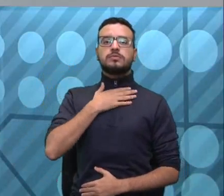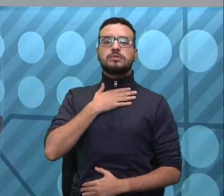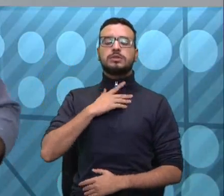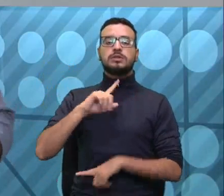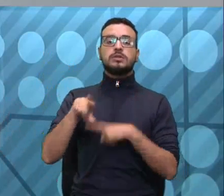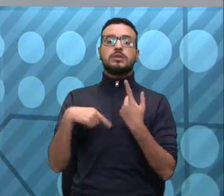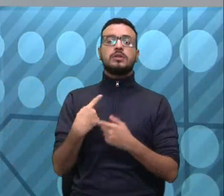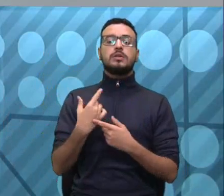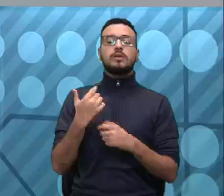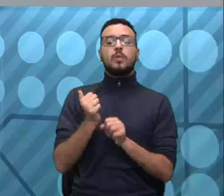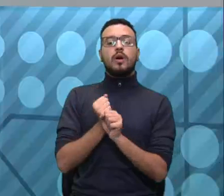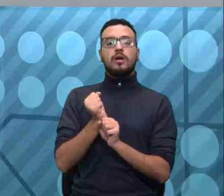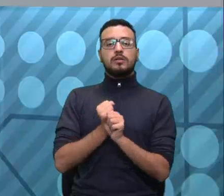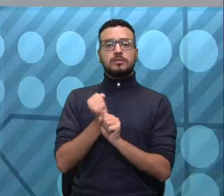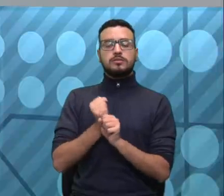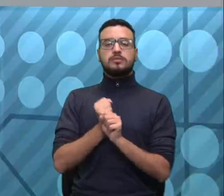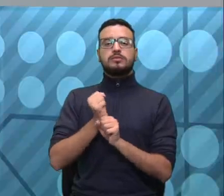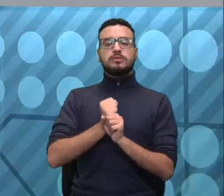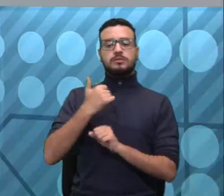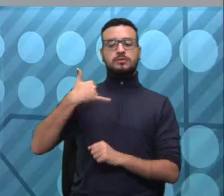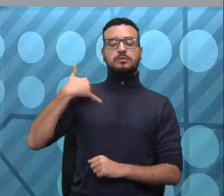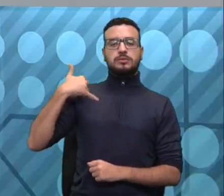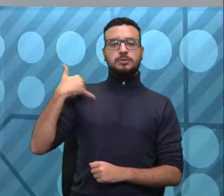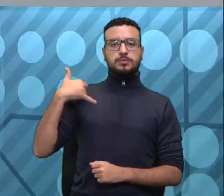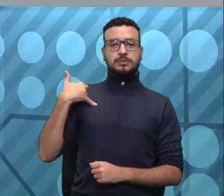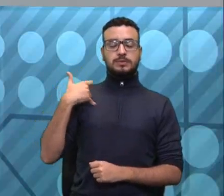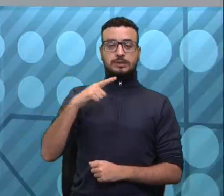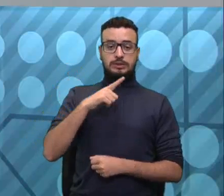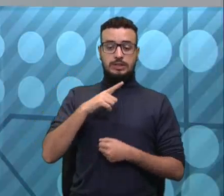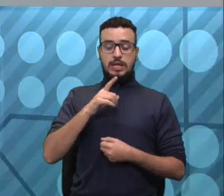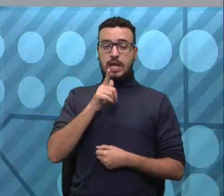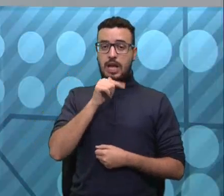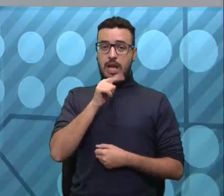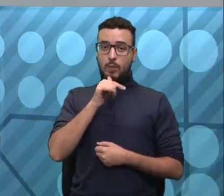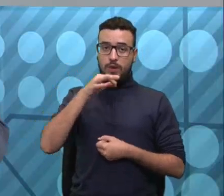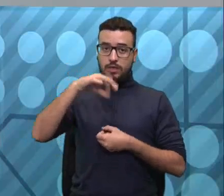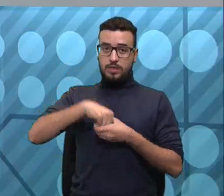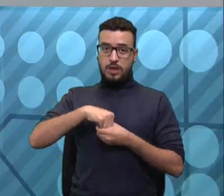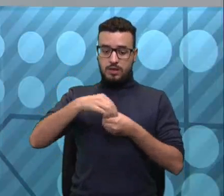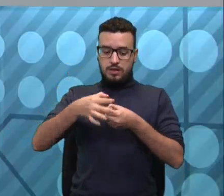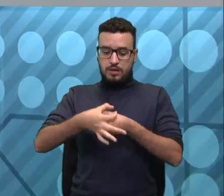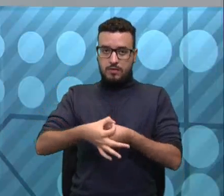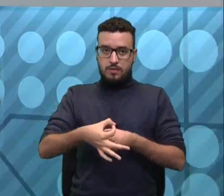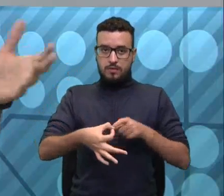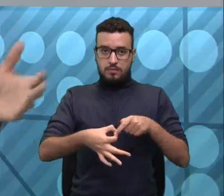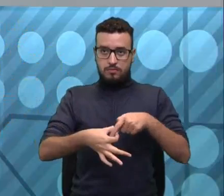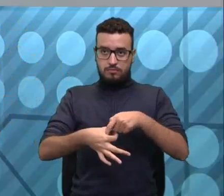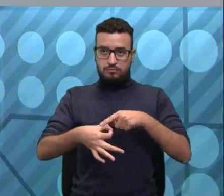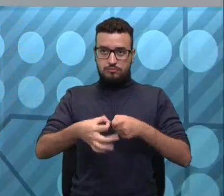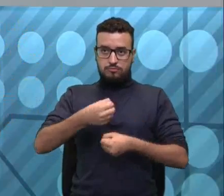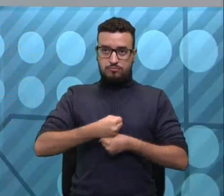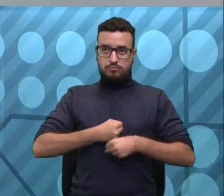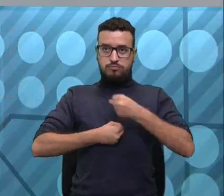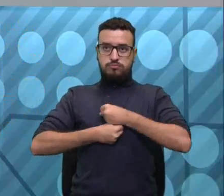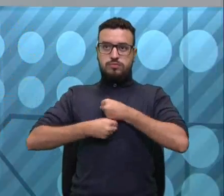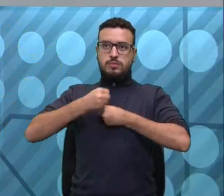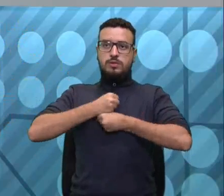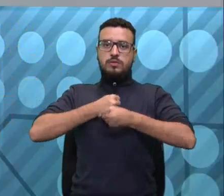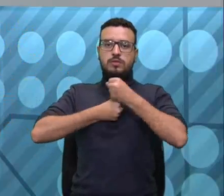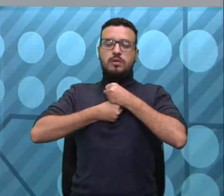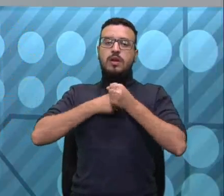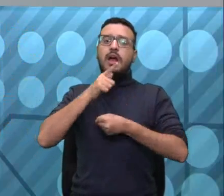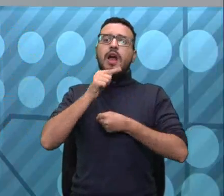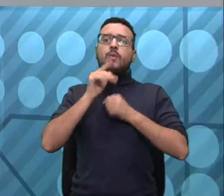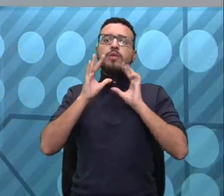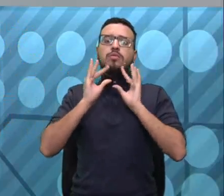dos anos, essa água que tem entre os discos, ela se dissipa, acaba, ela